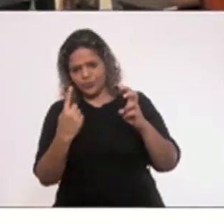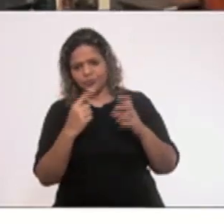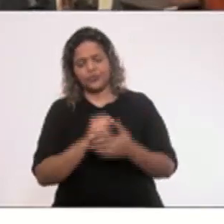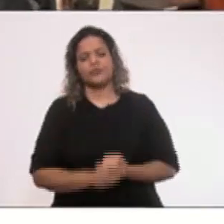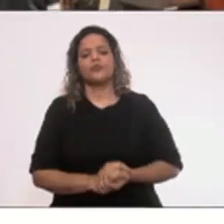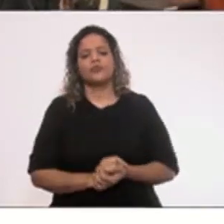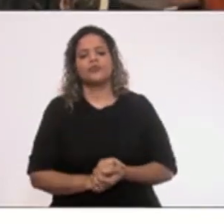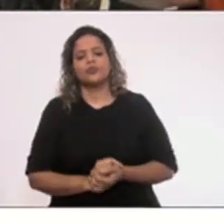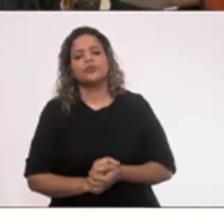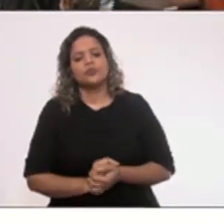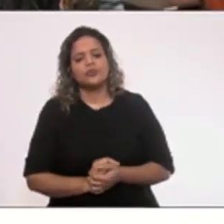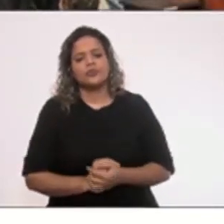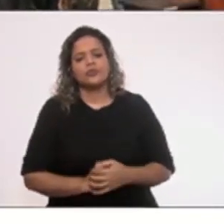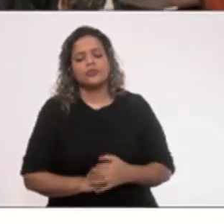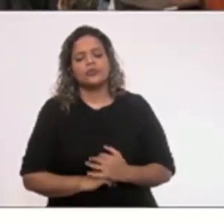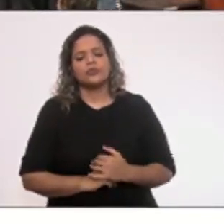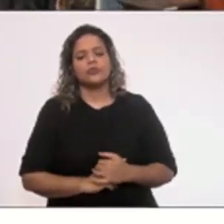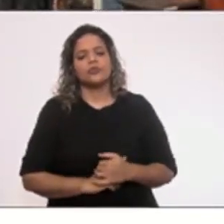5-1.